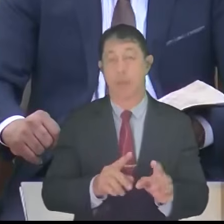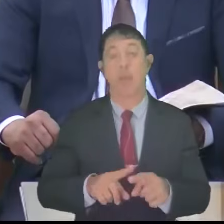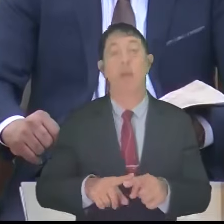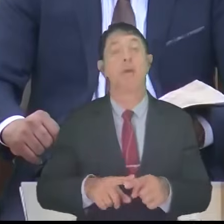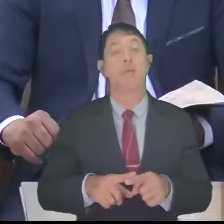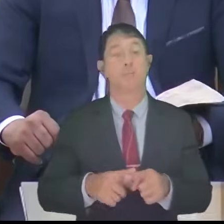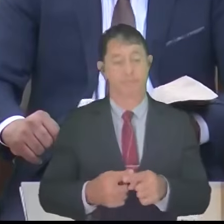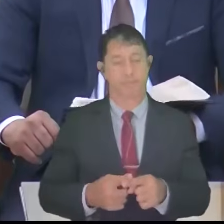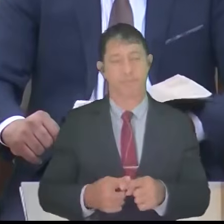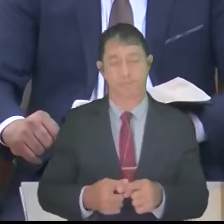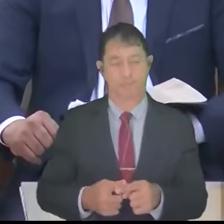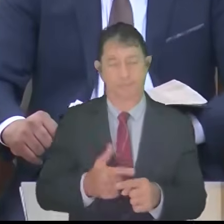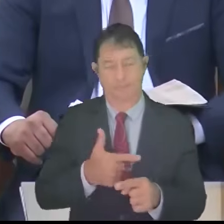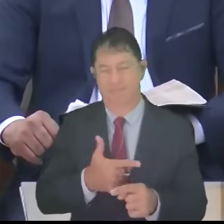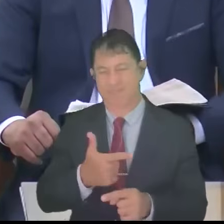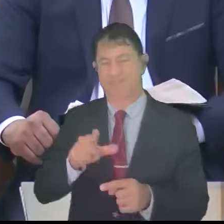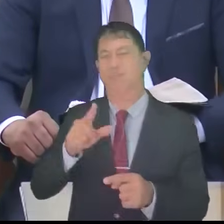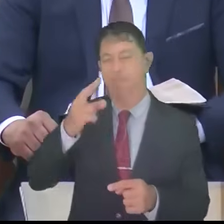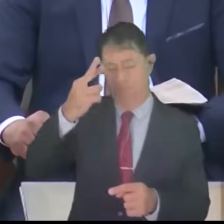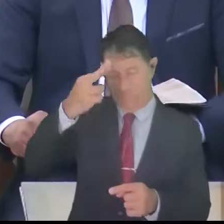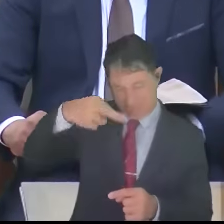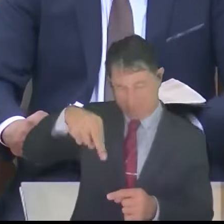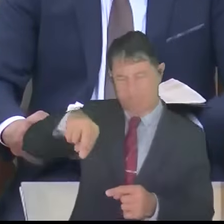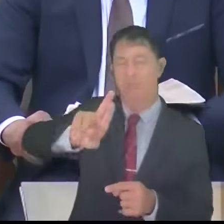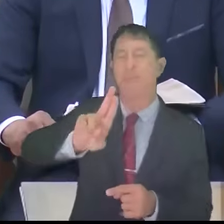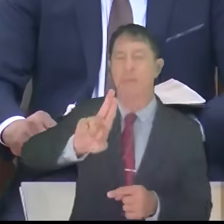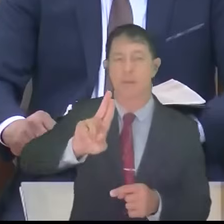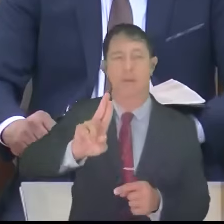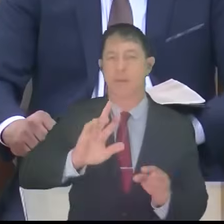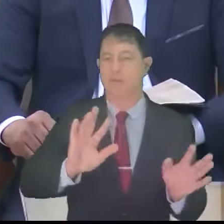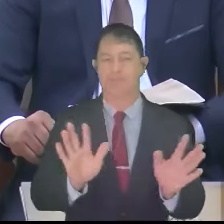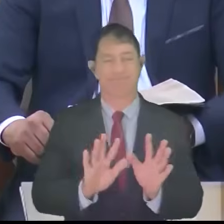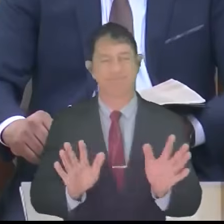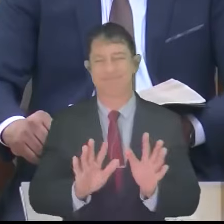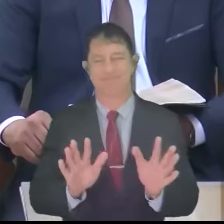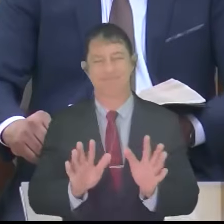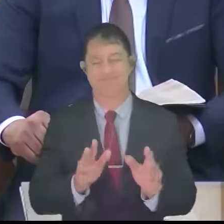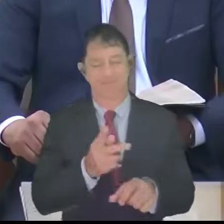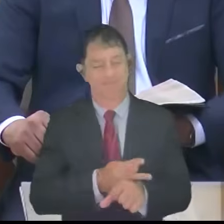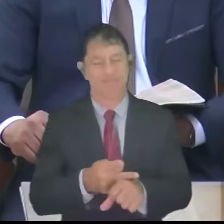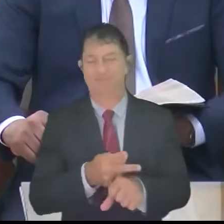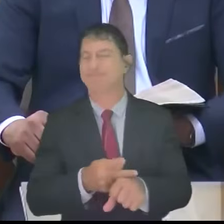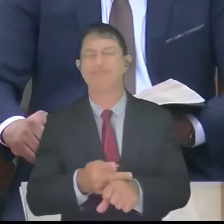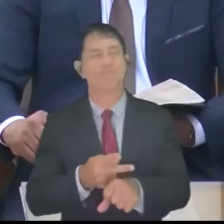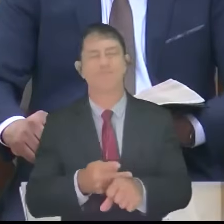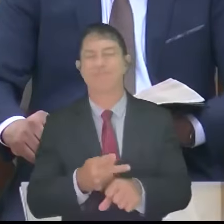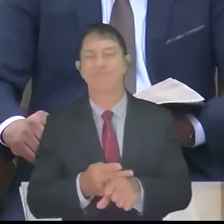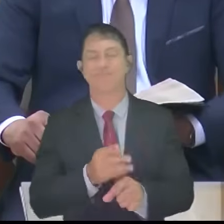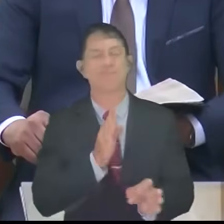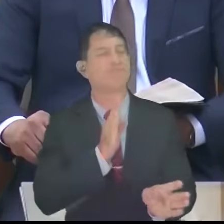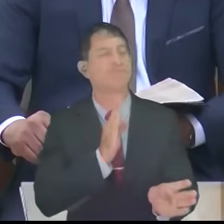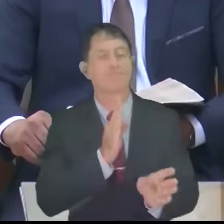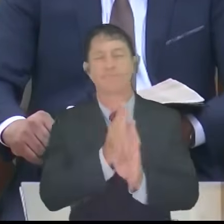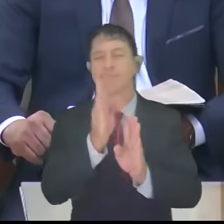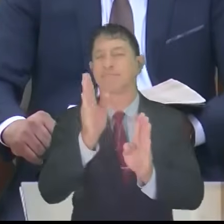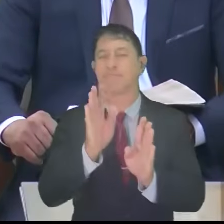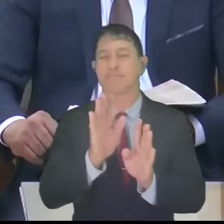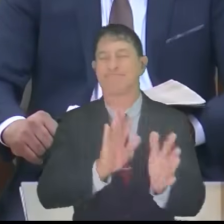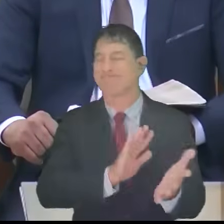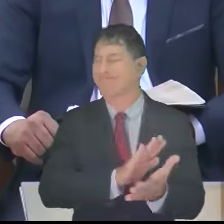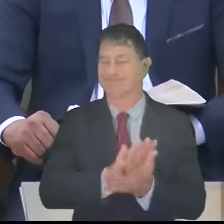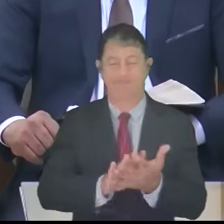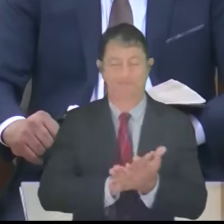no islamismo, não busque no budismo, não busque em outra religião, porque Jesus